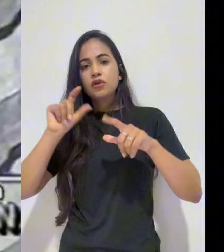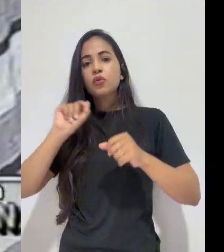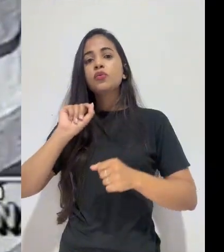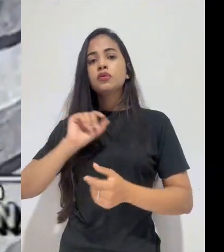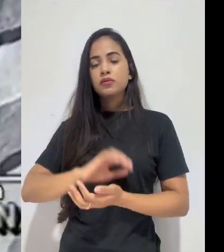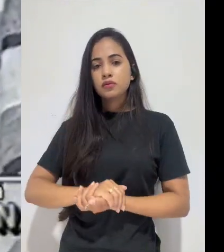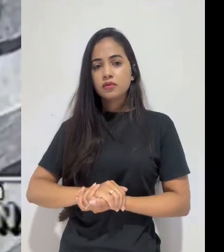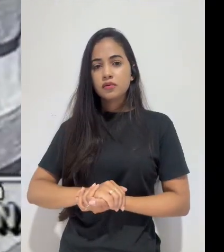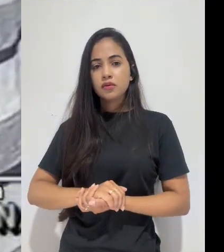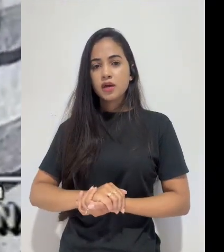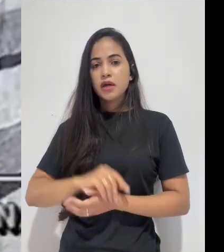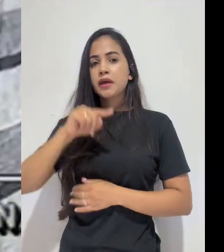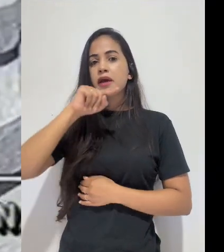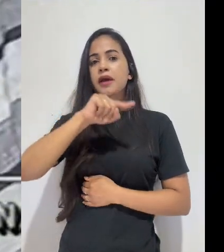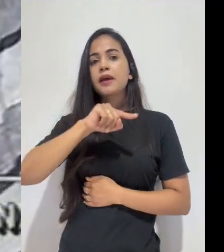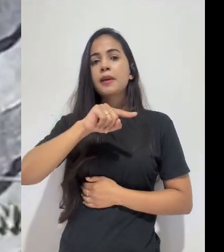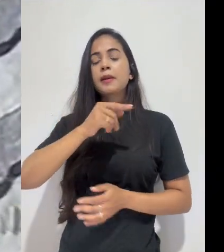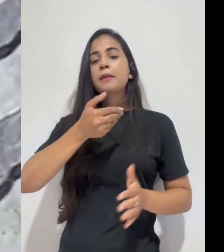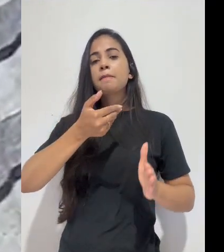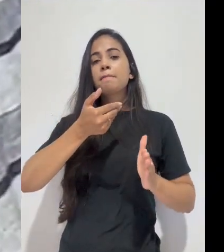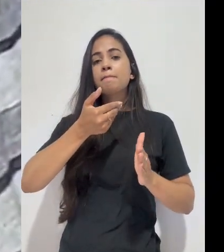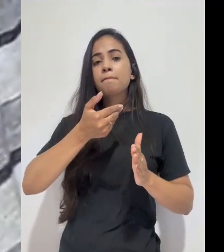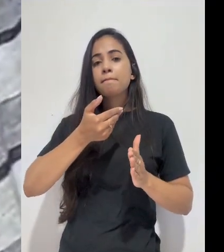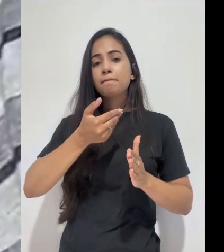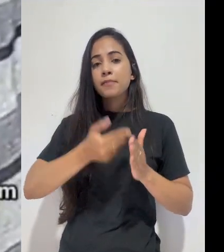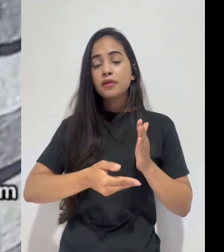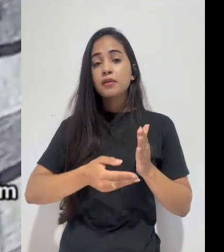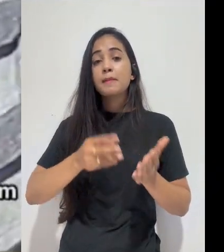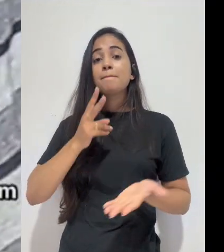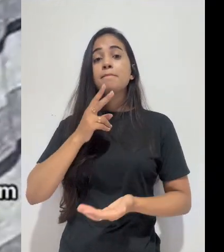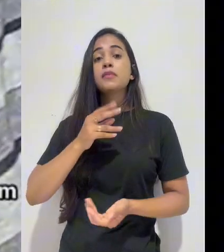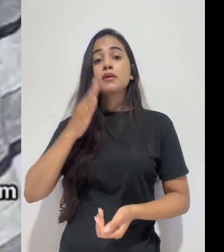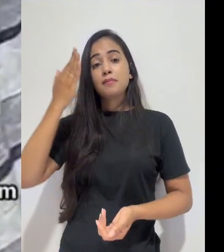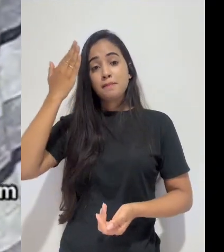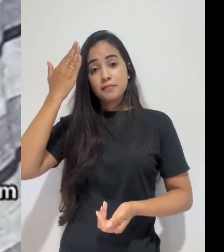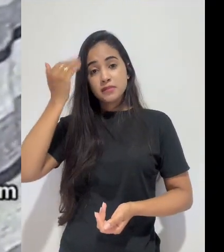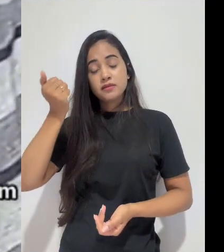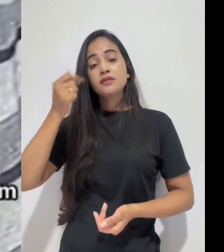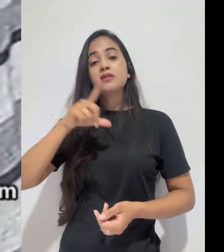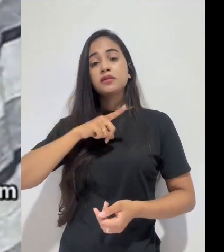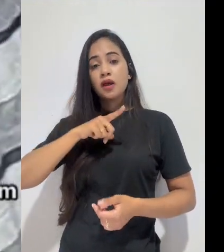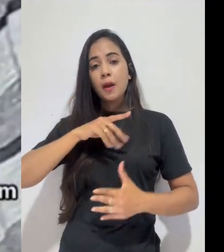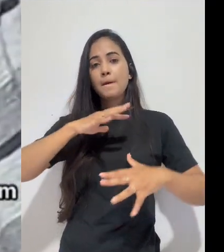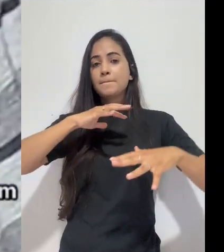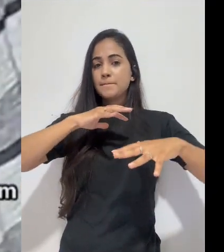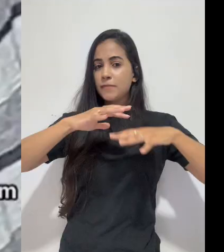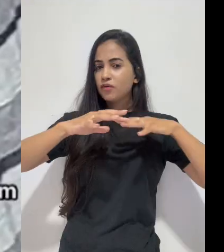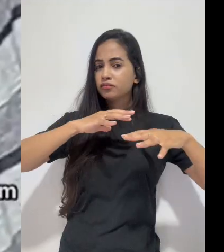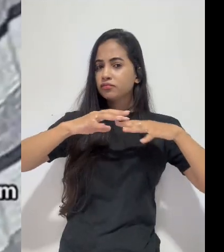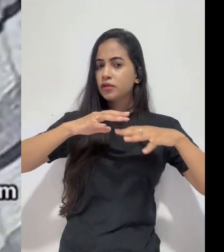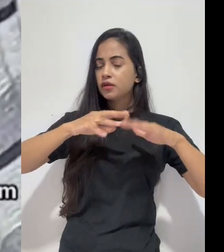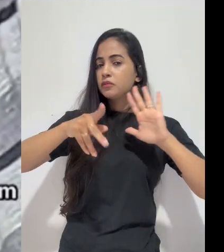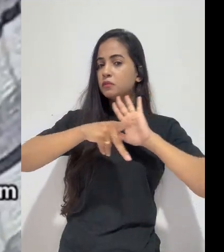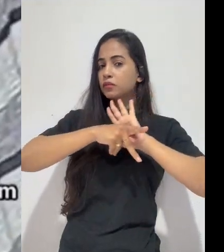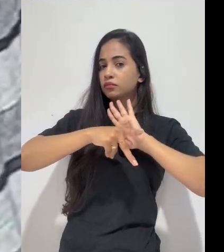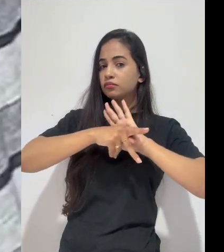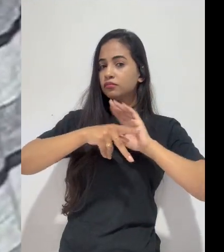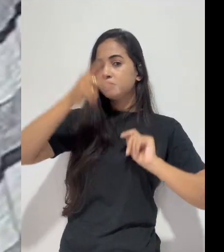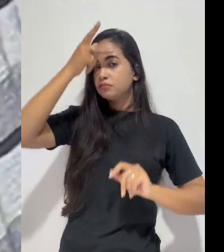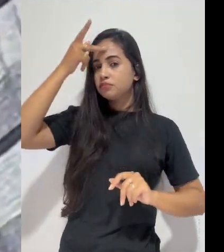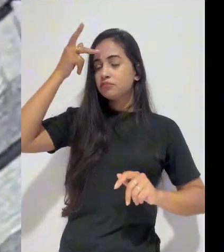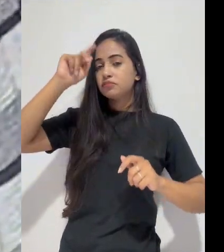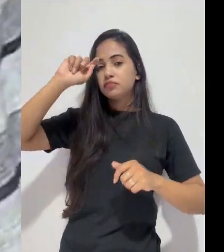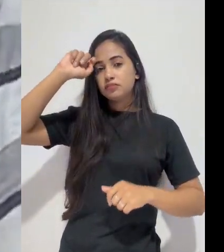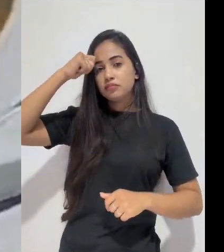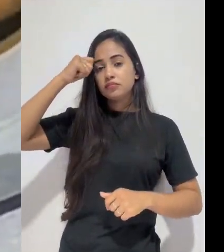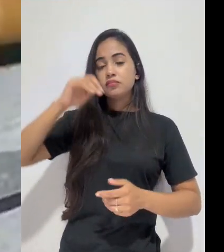informação de que ele ia perder, não tem? Ia perder, mesmo o movimento negro chegando firme em cima dos caras, ele ia perder.